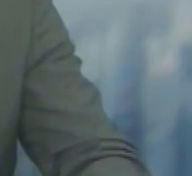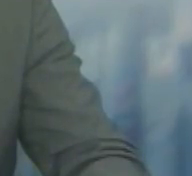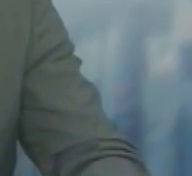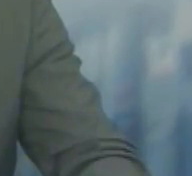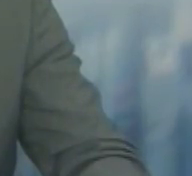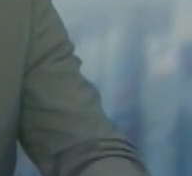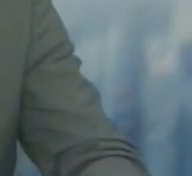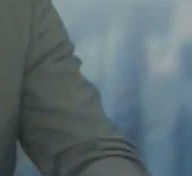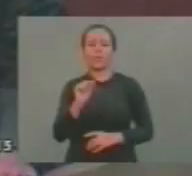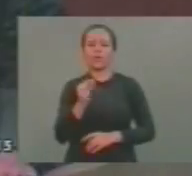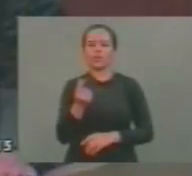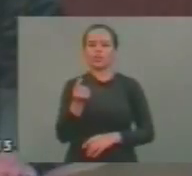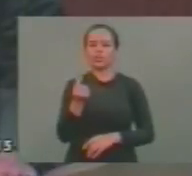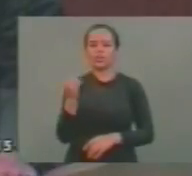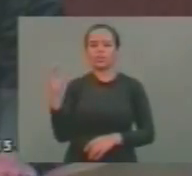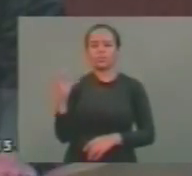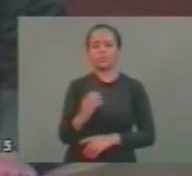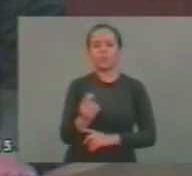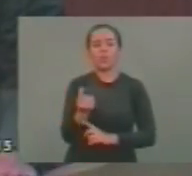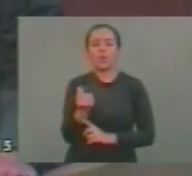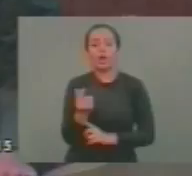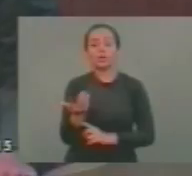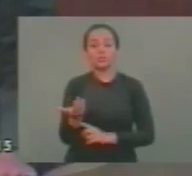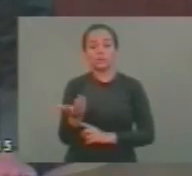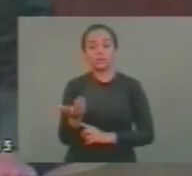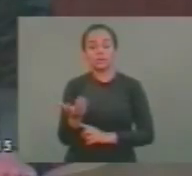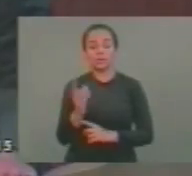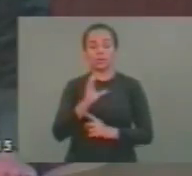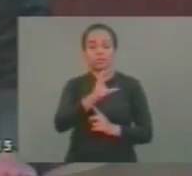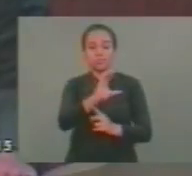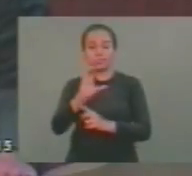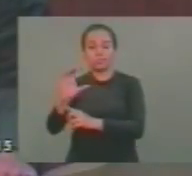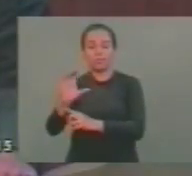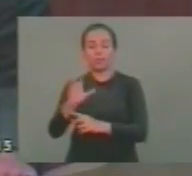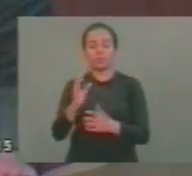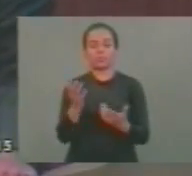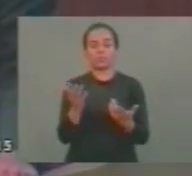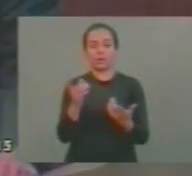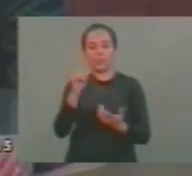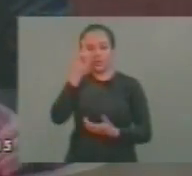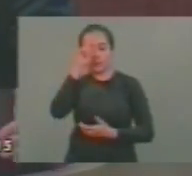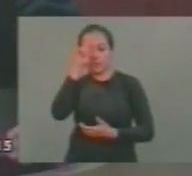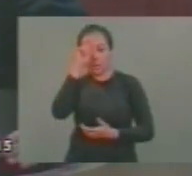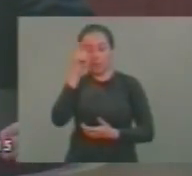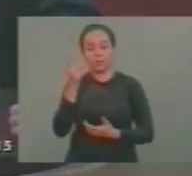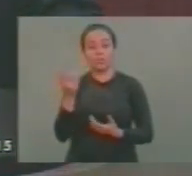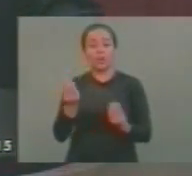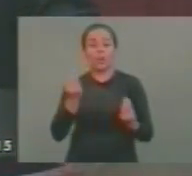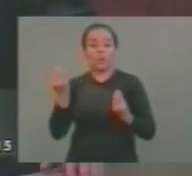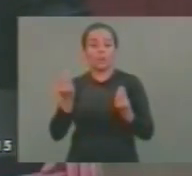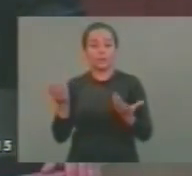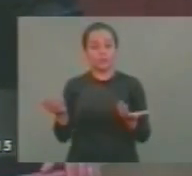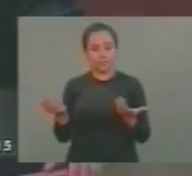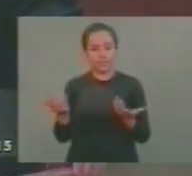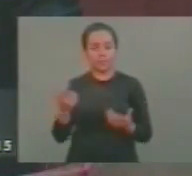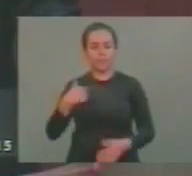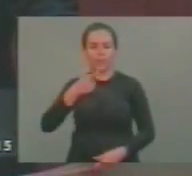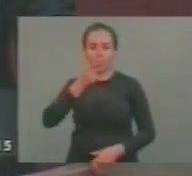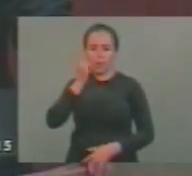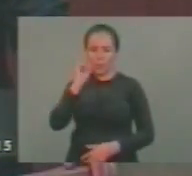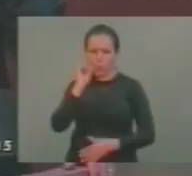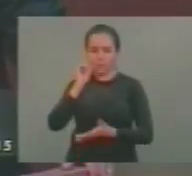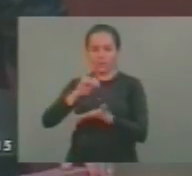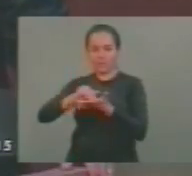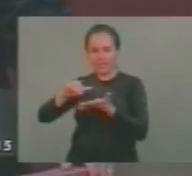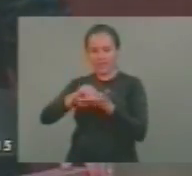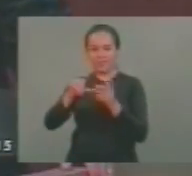quinta-feira. O deputado Agenor Neto, do PMDB, pediu agilidade na implantação de uma nova faculdade de medicina